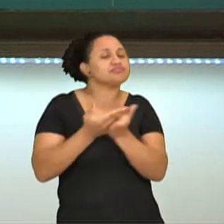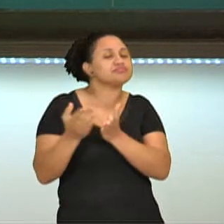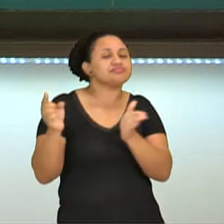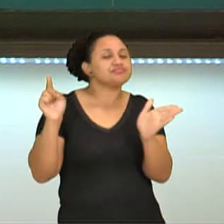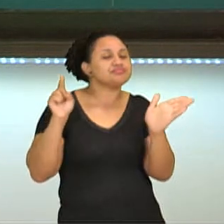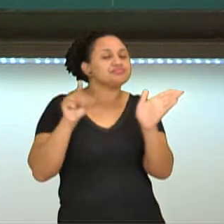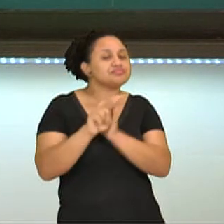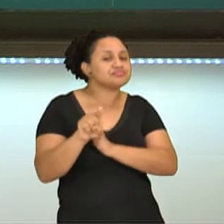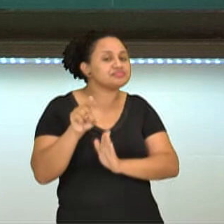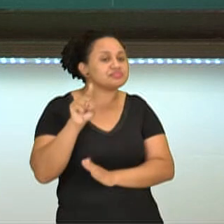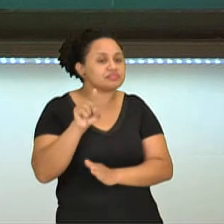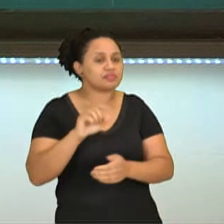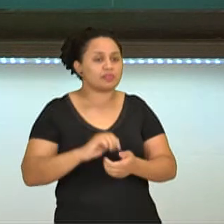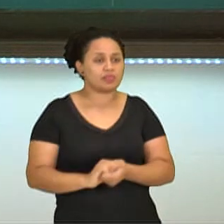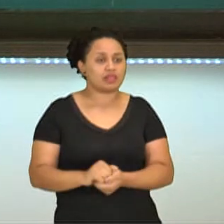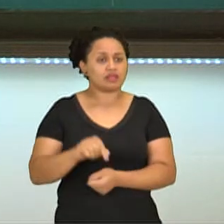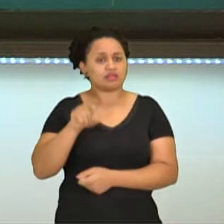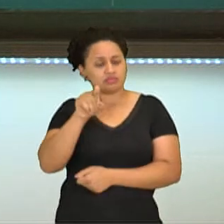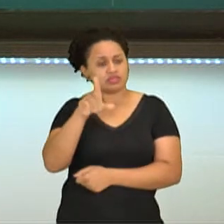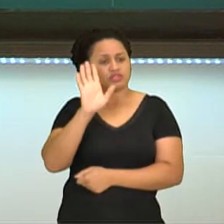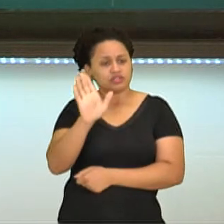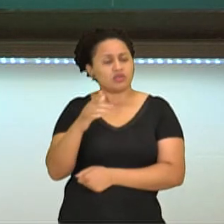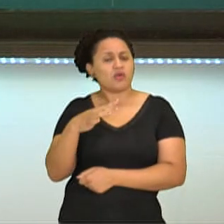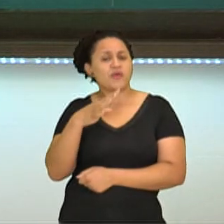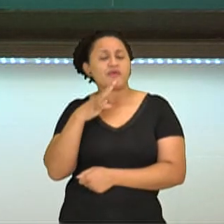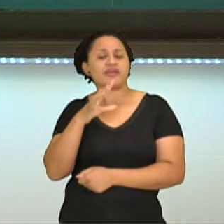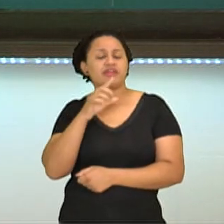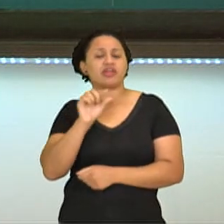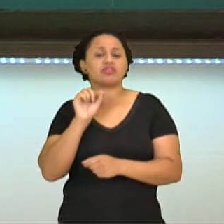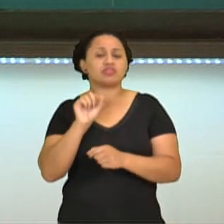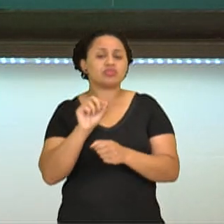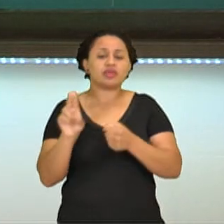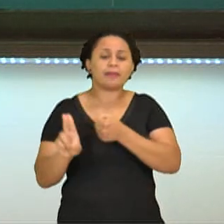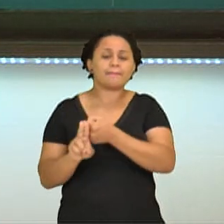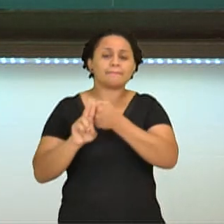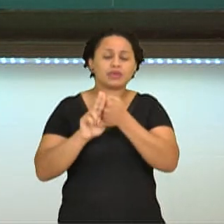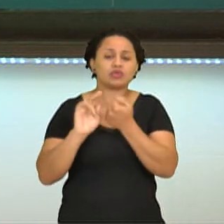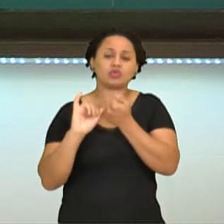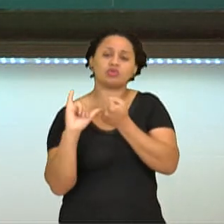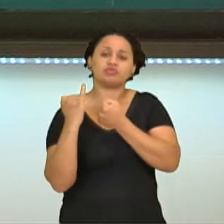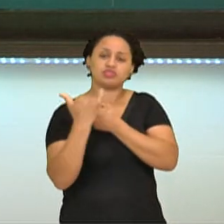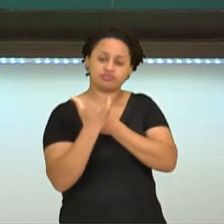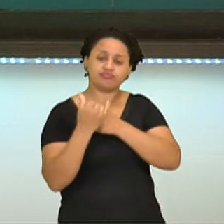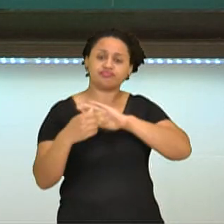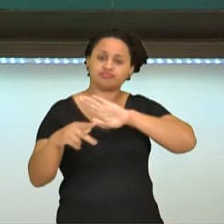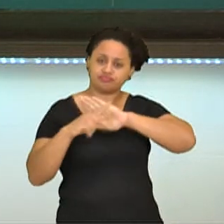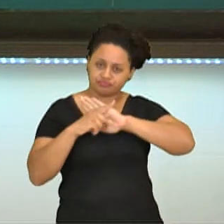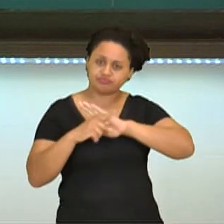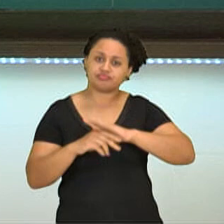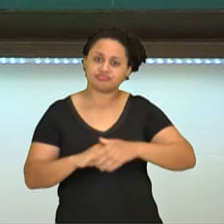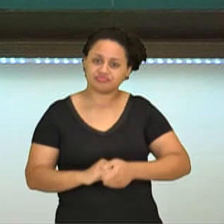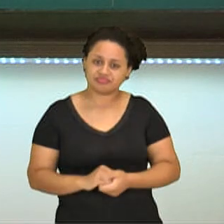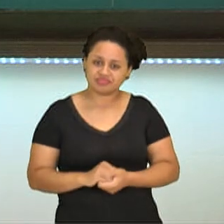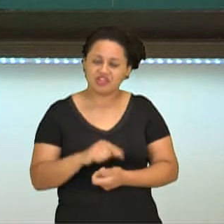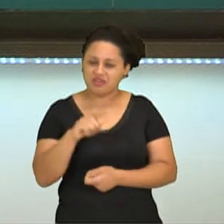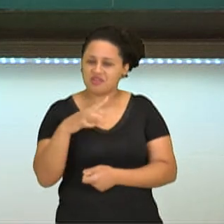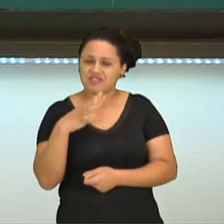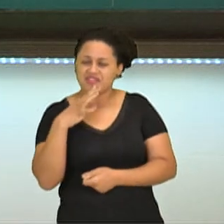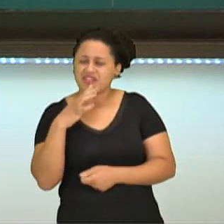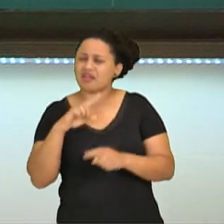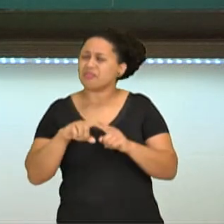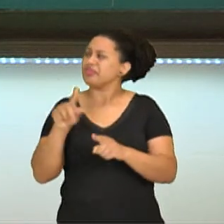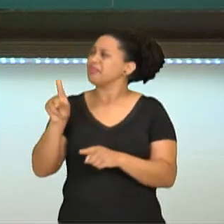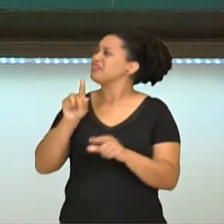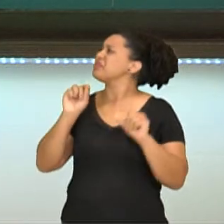perguntinha. Você já ouviu falar nos pronomes adjetivos possessivos? Teacher, o que